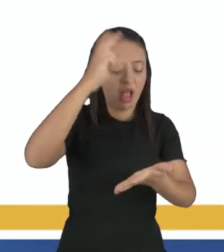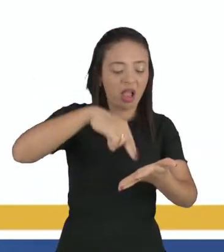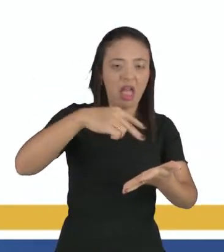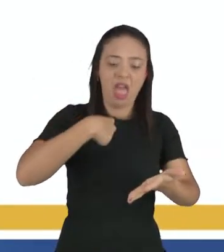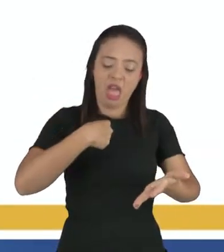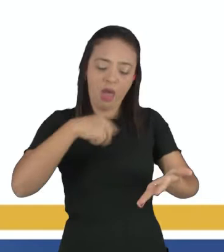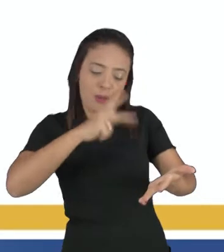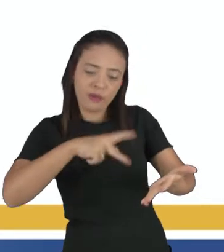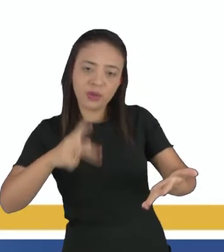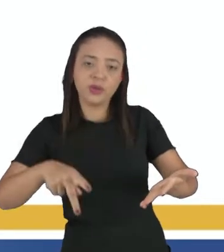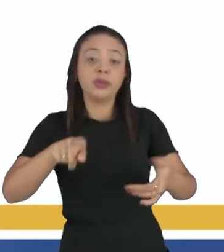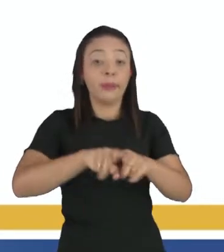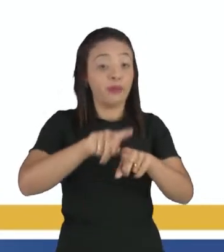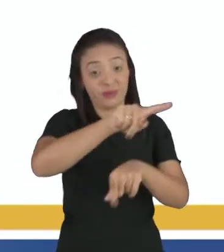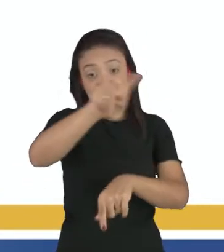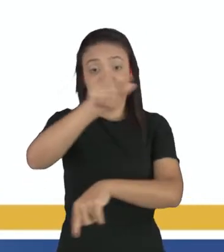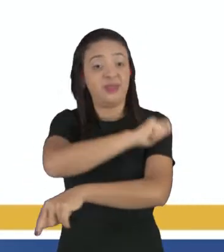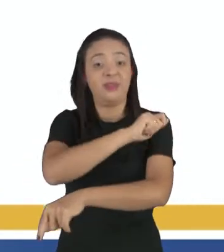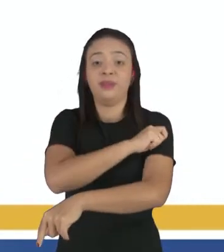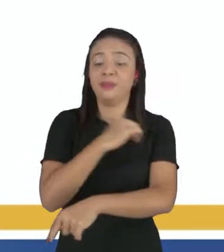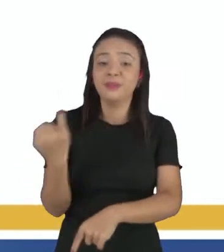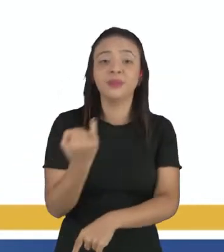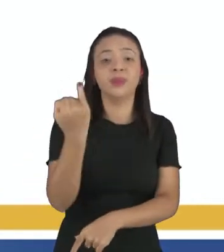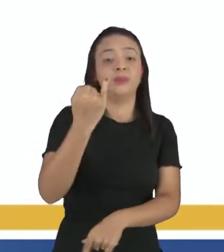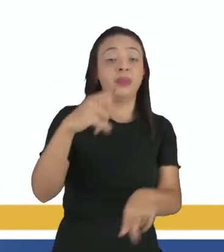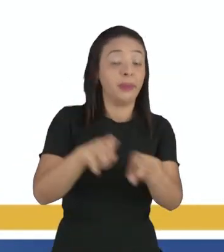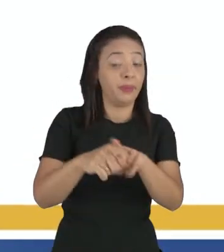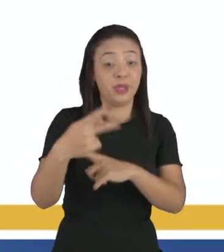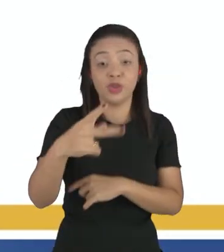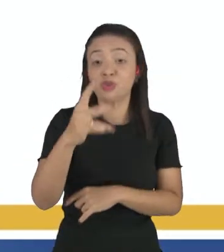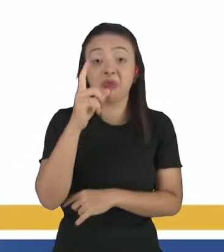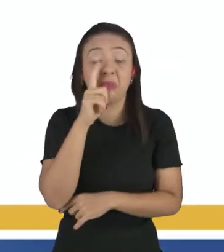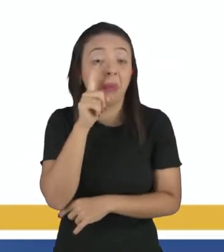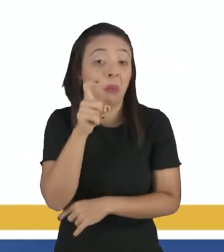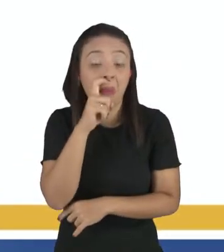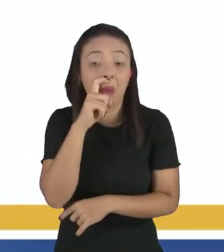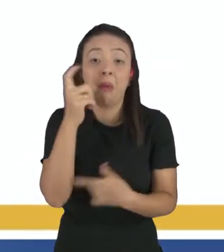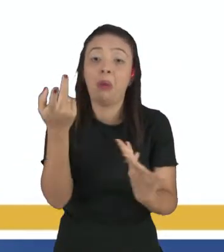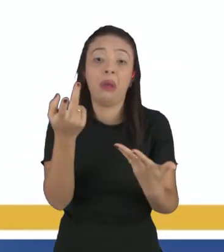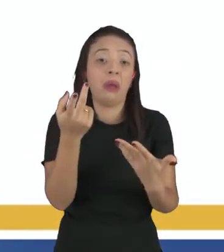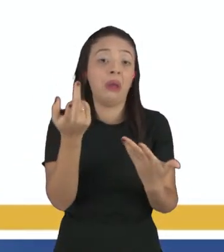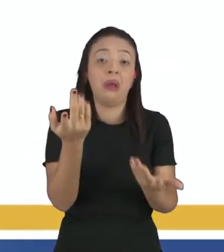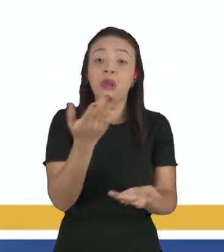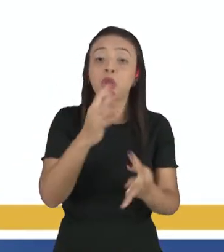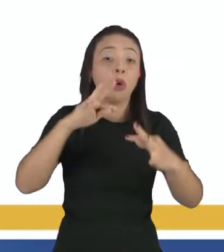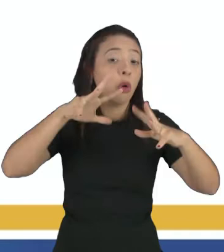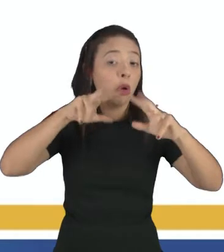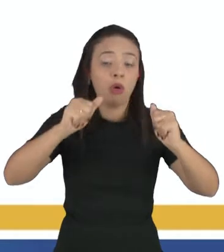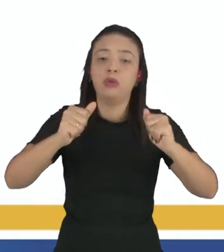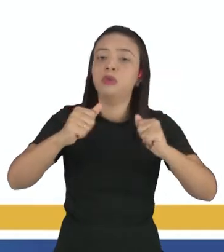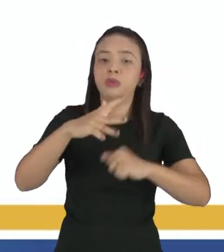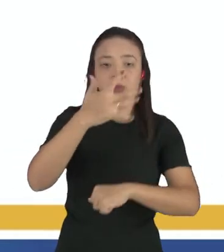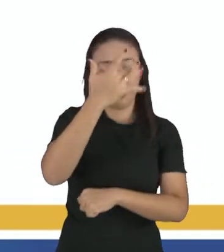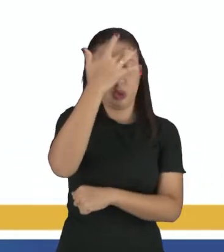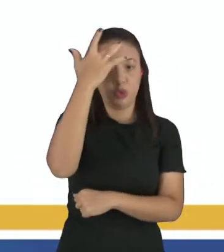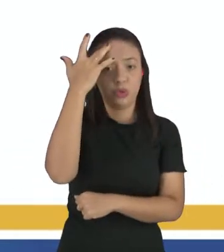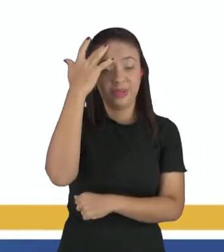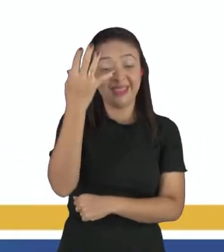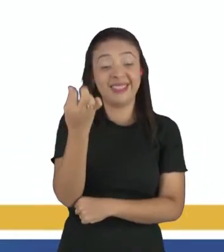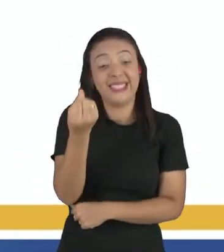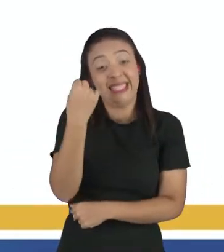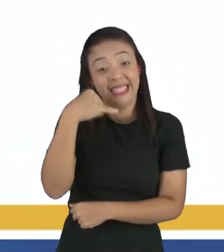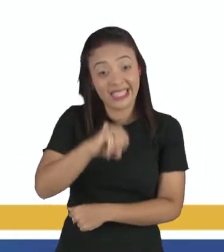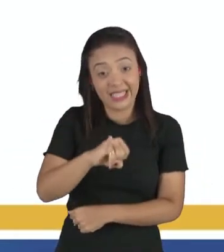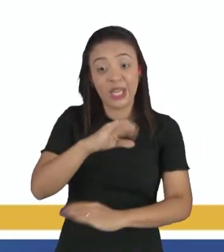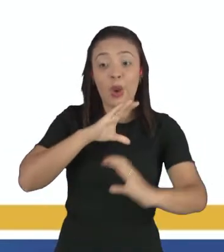eu professora, seja você aluno, seja seu pai, sua mãe, seu vizinho, qualquer pessoa que se